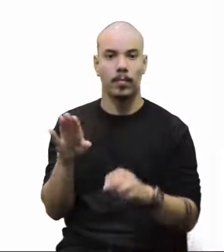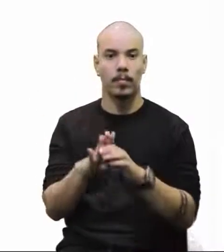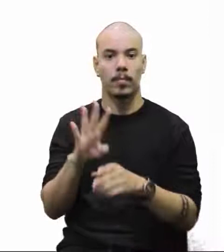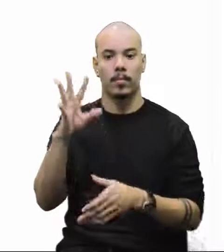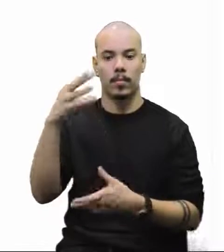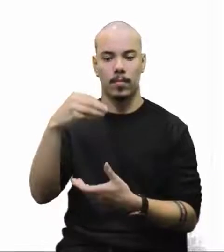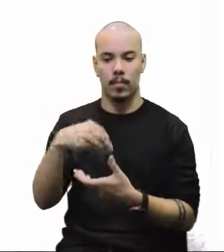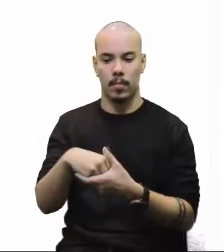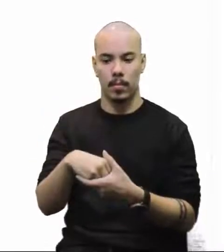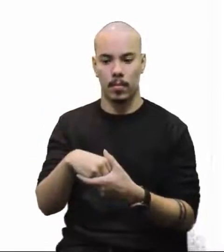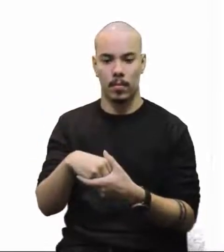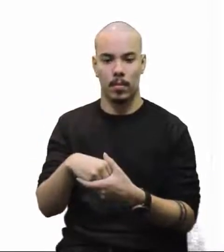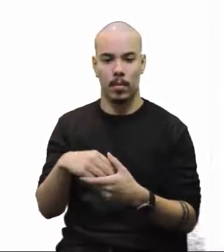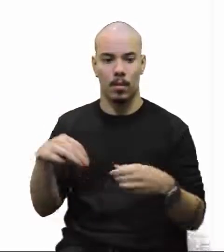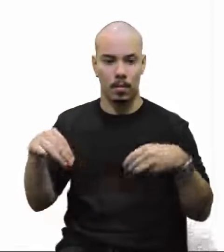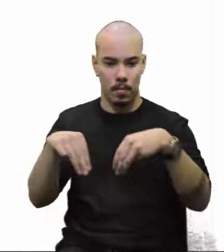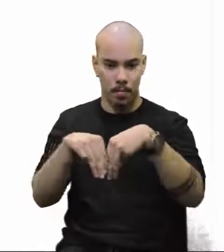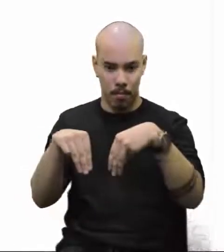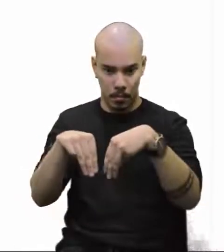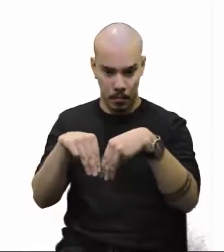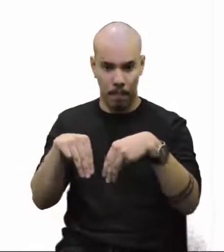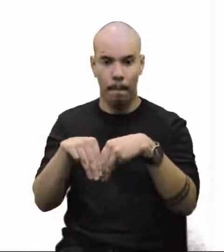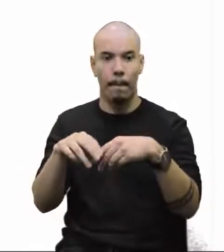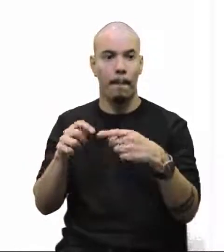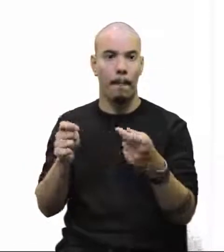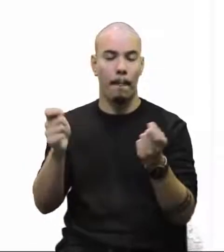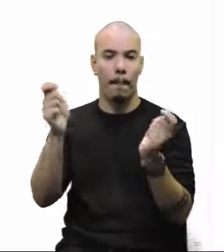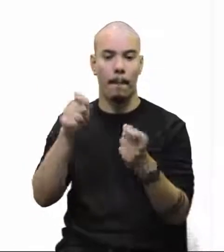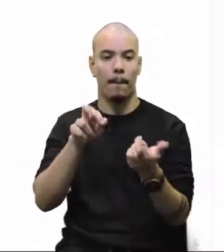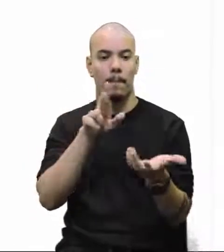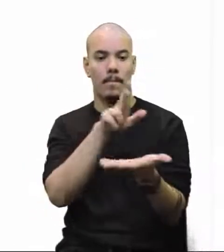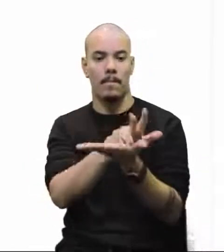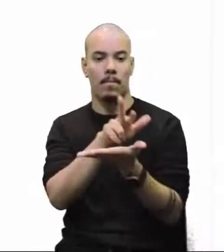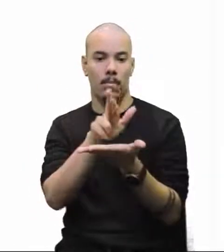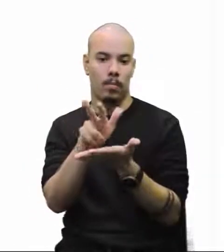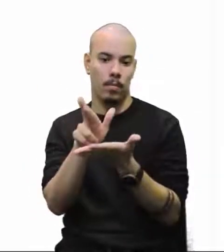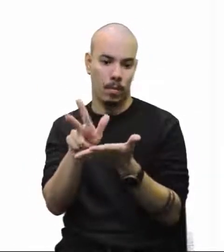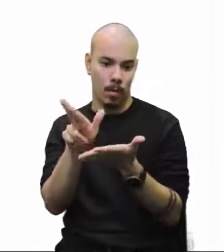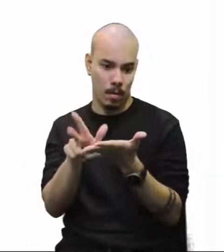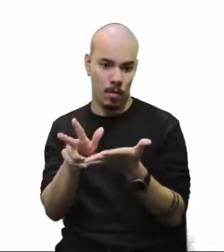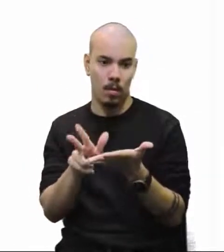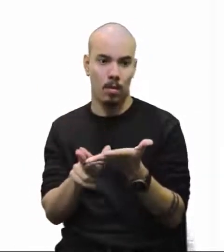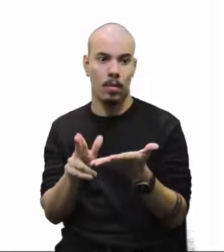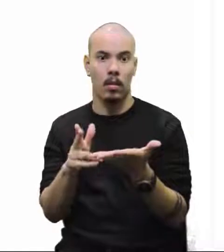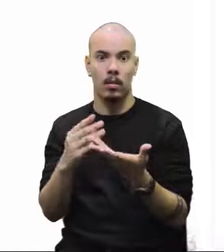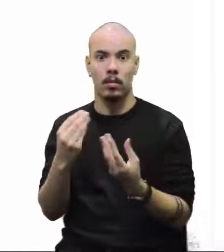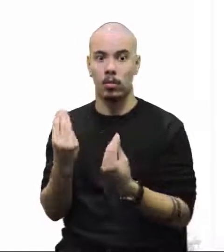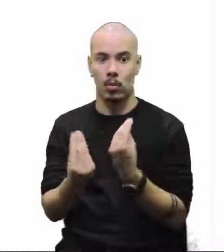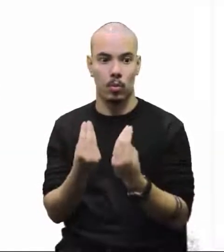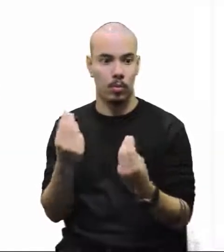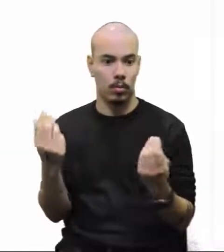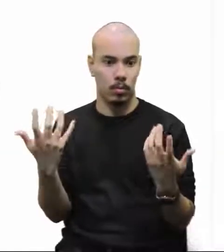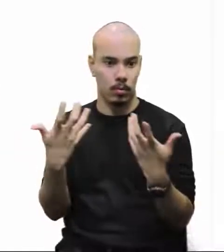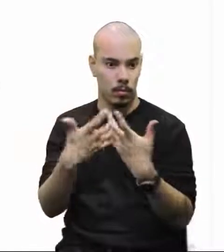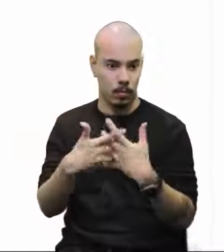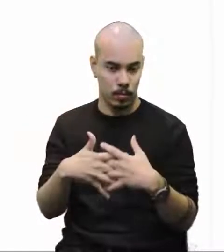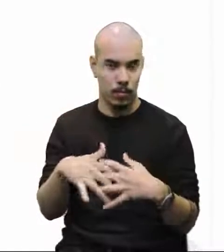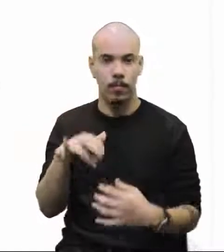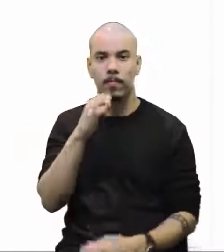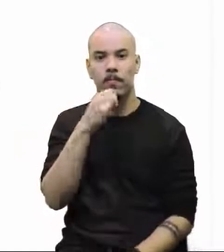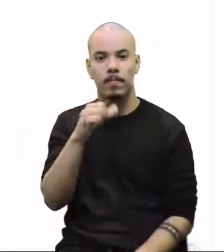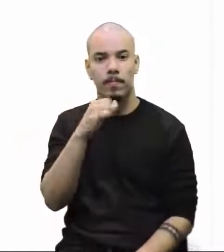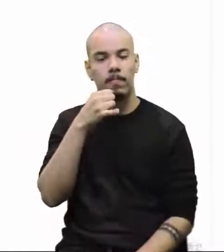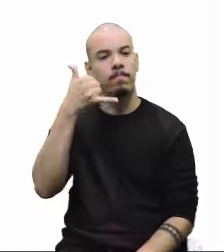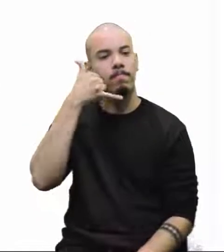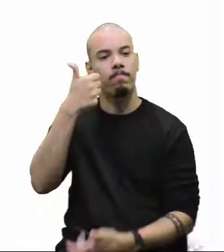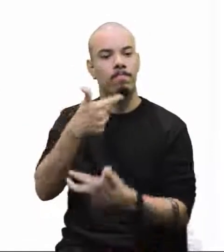né, em um campo magnético, se dá em diversos aparelhos elétricos. Quando